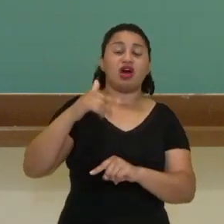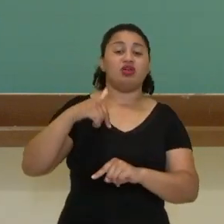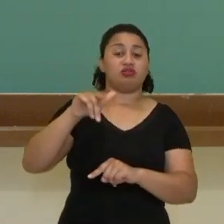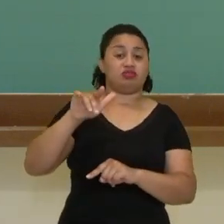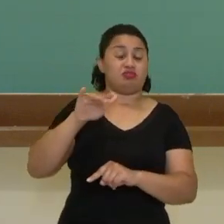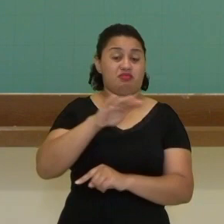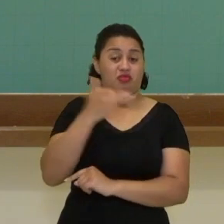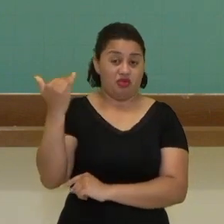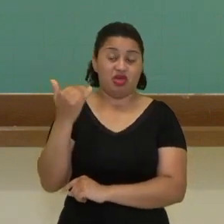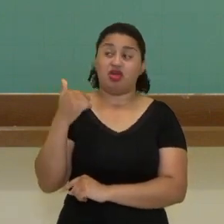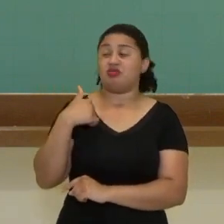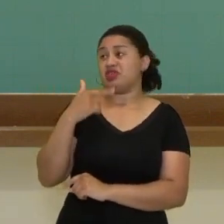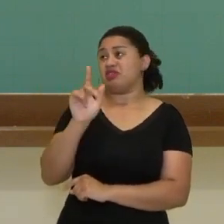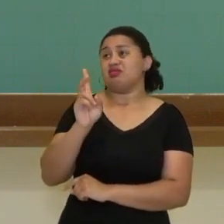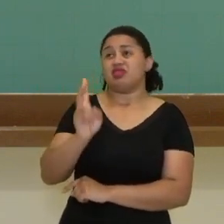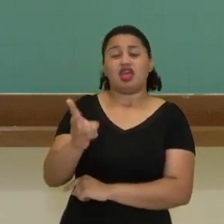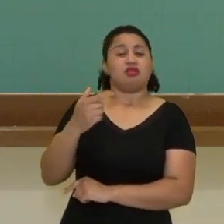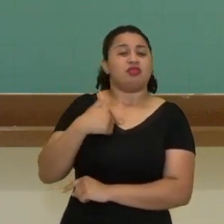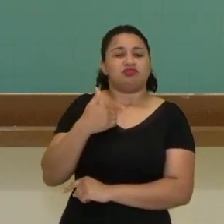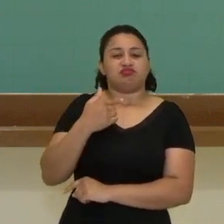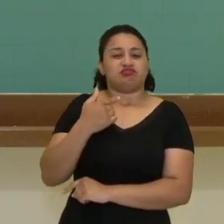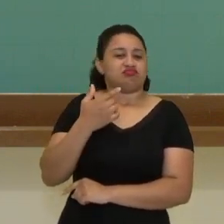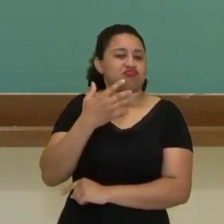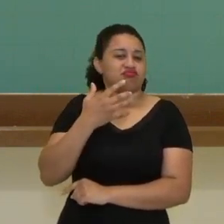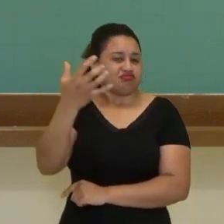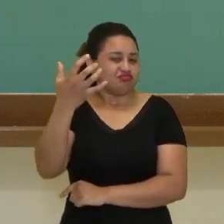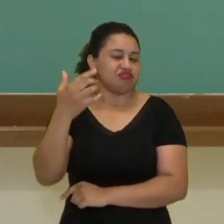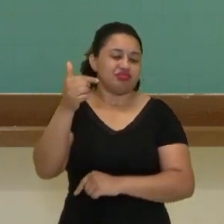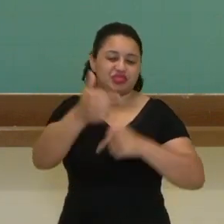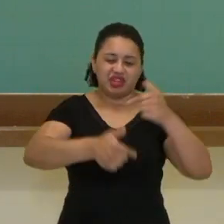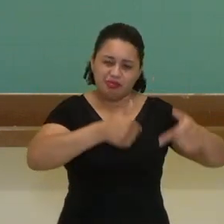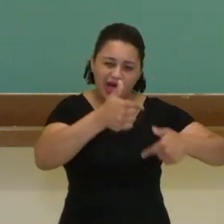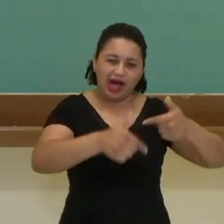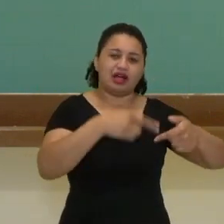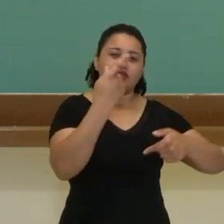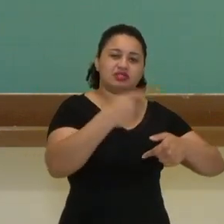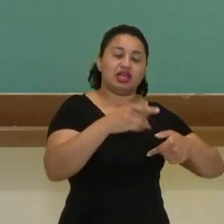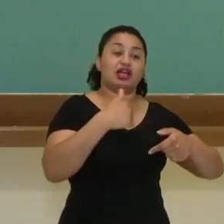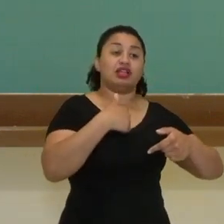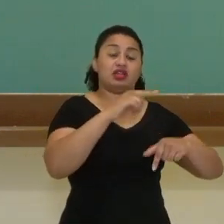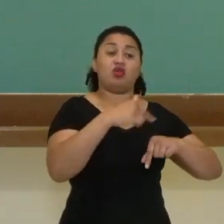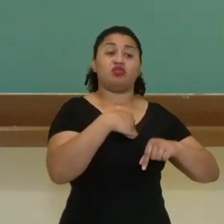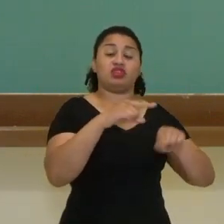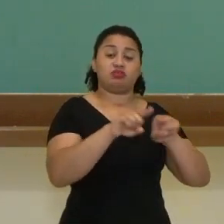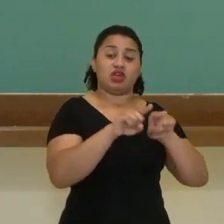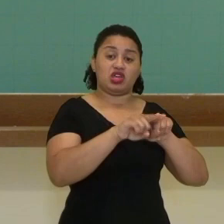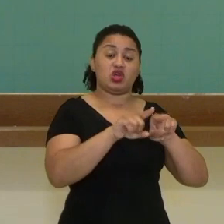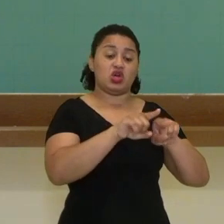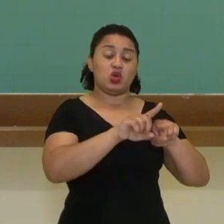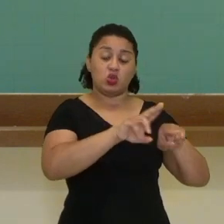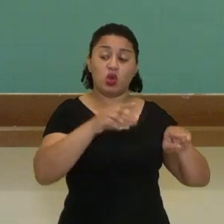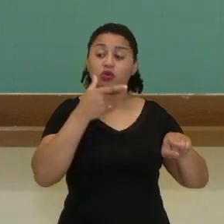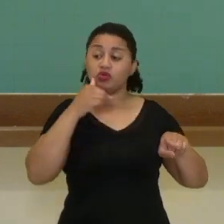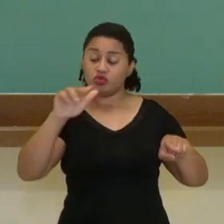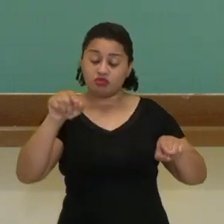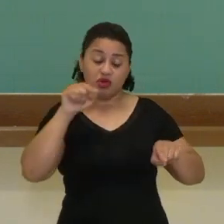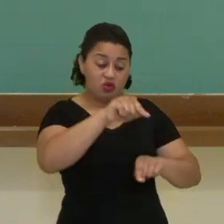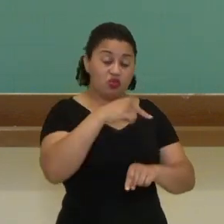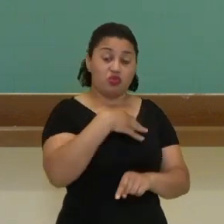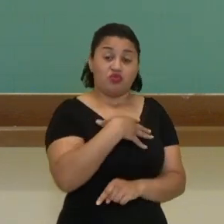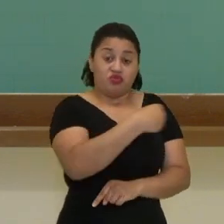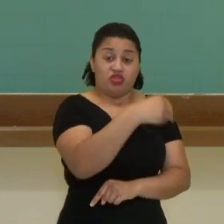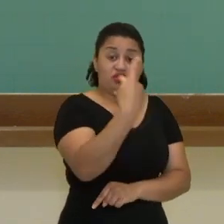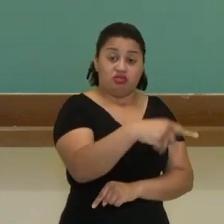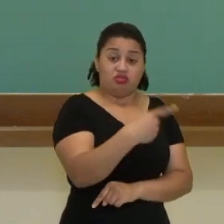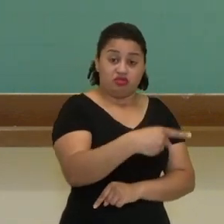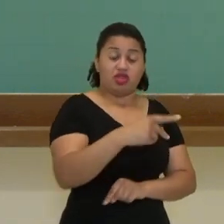foi sempre a grande inspiração, até mesmo para o trabalho, colocar o nome do filho do irmão, né? O nome do irmão do filho.